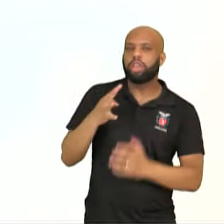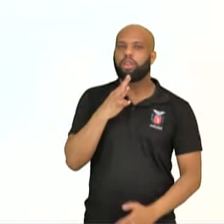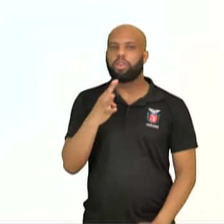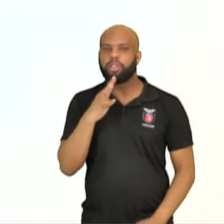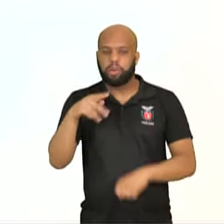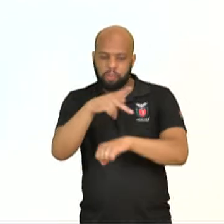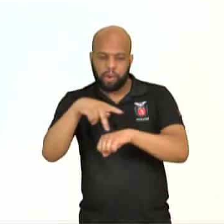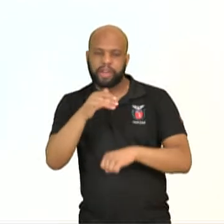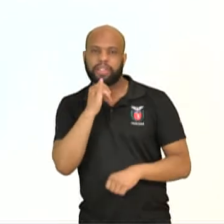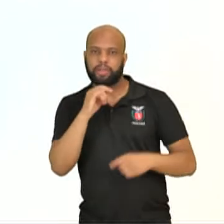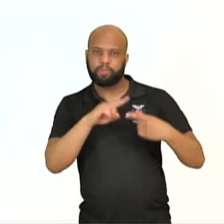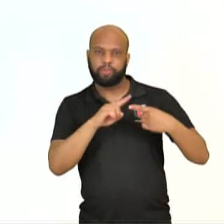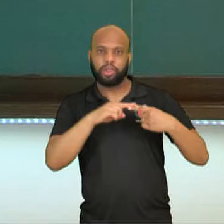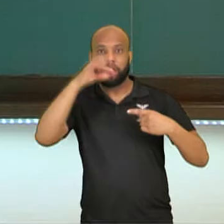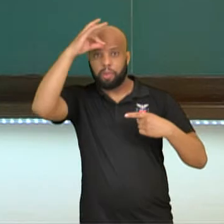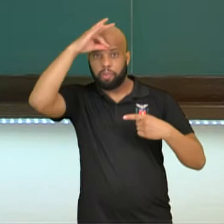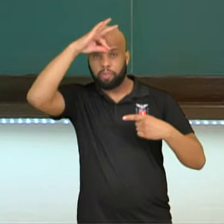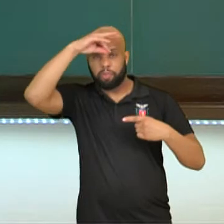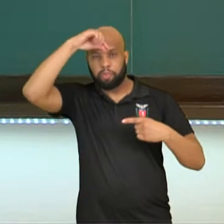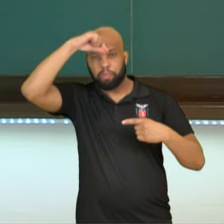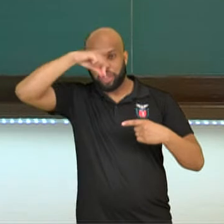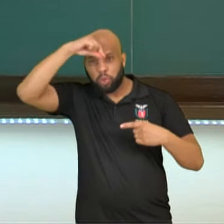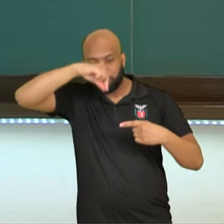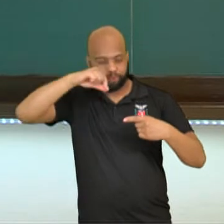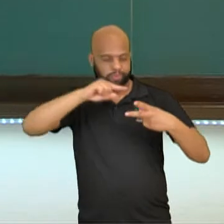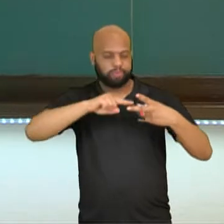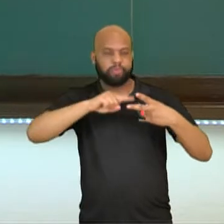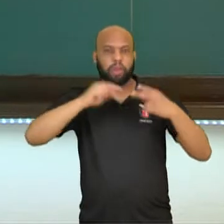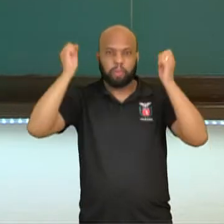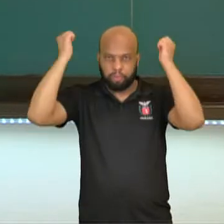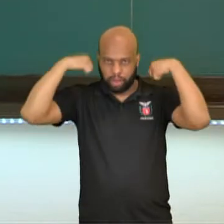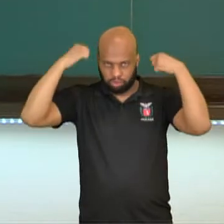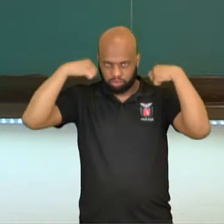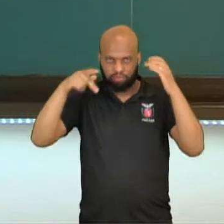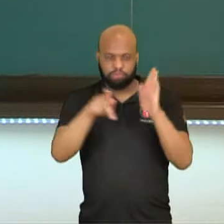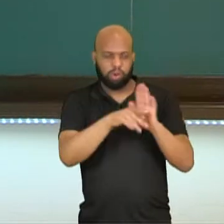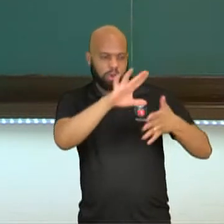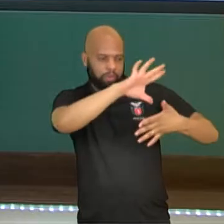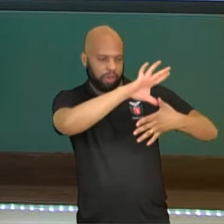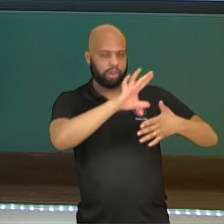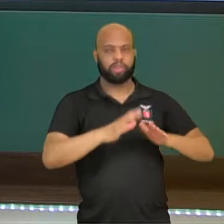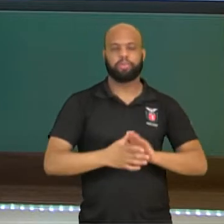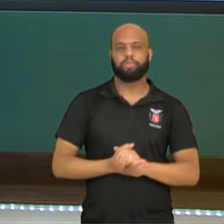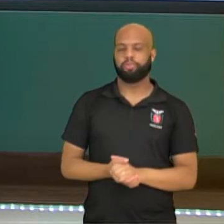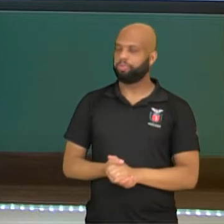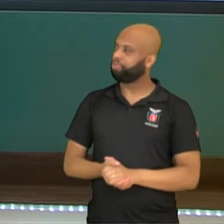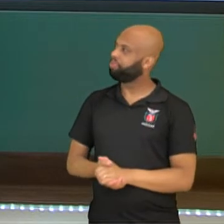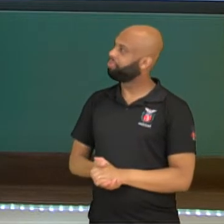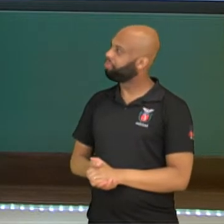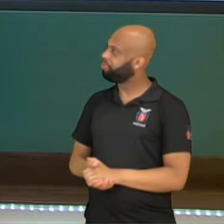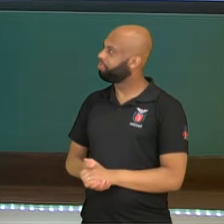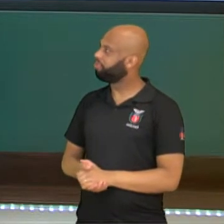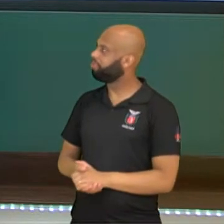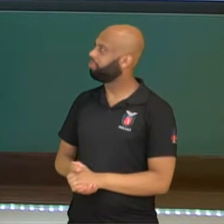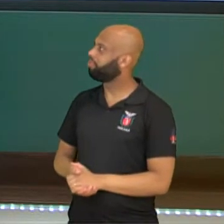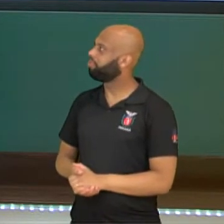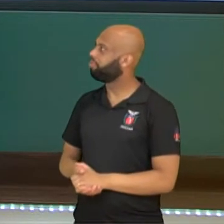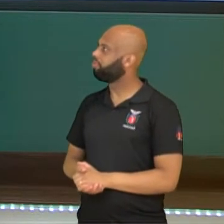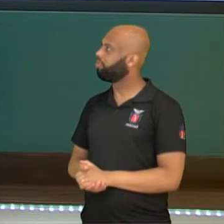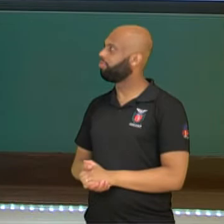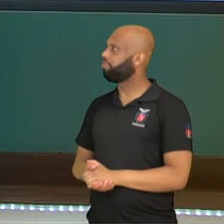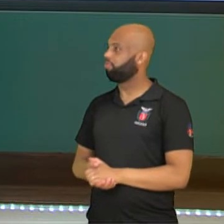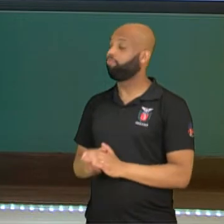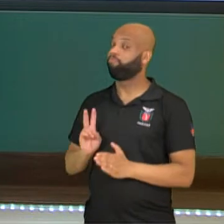como Peru, México, né? Países da América. Assim como el origen de la costumbre,